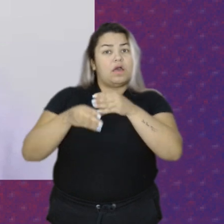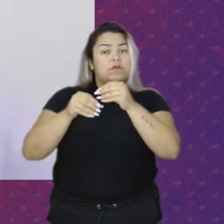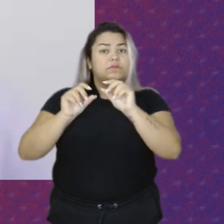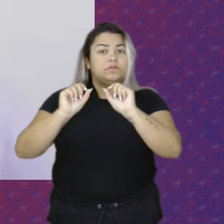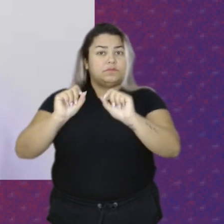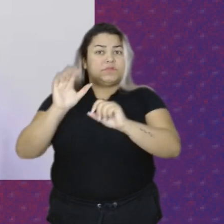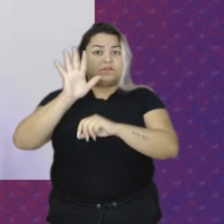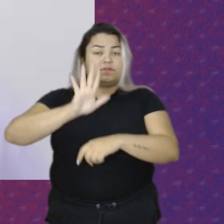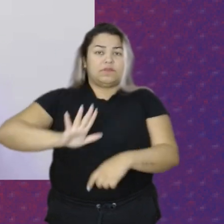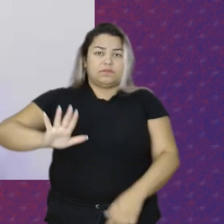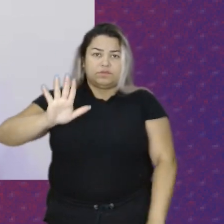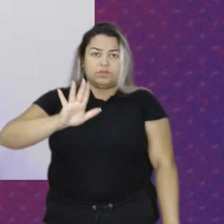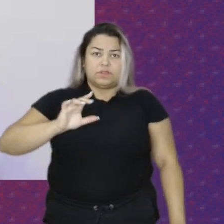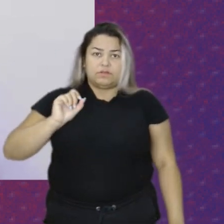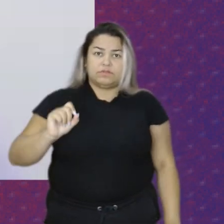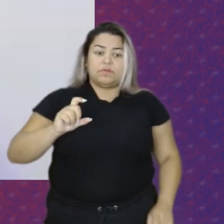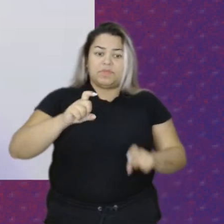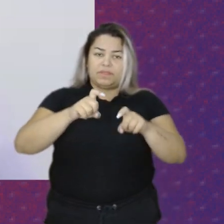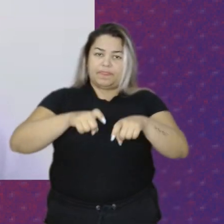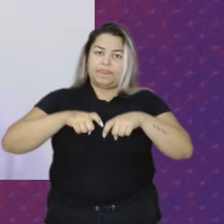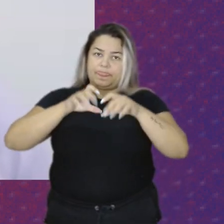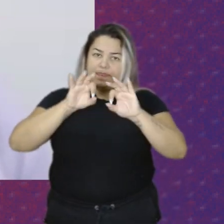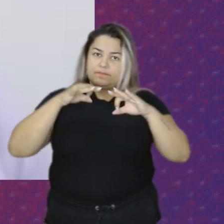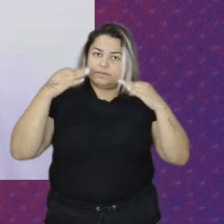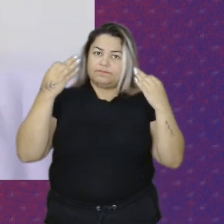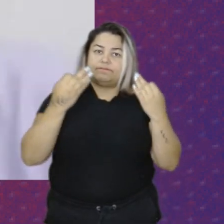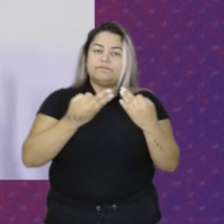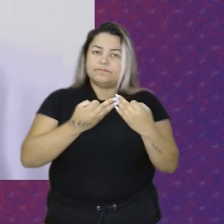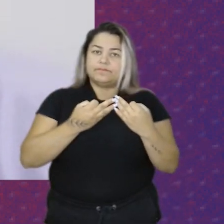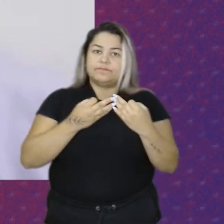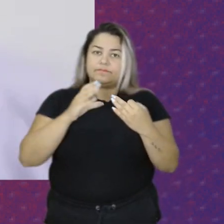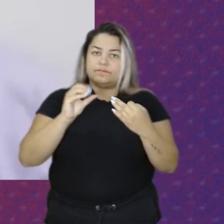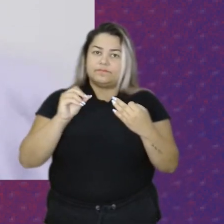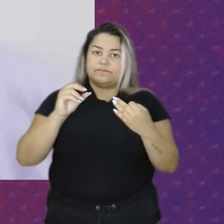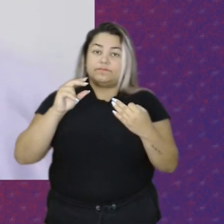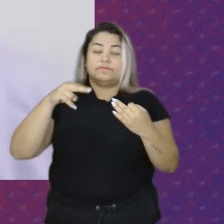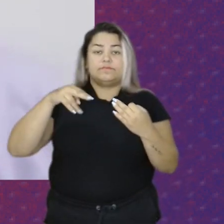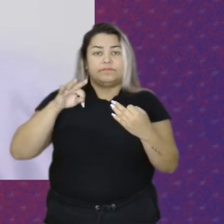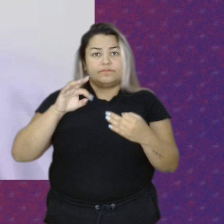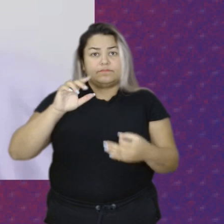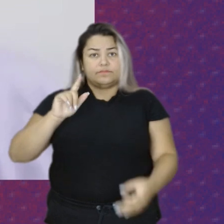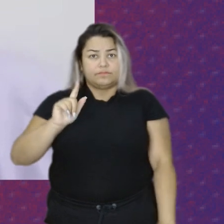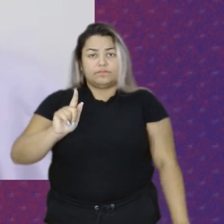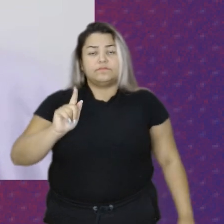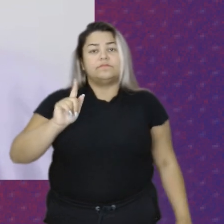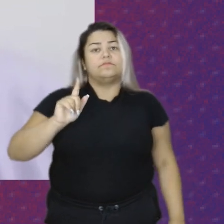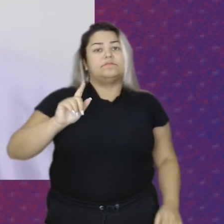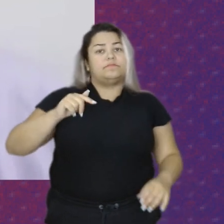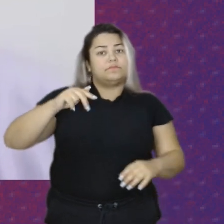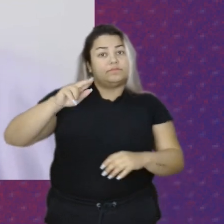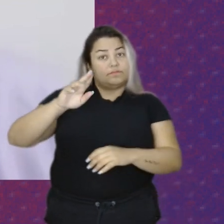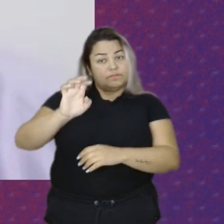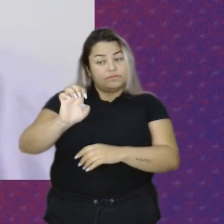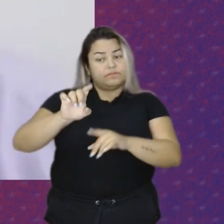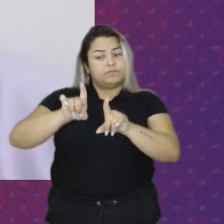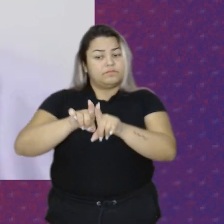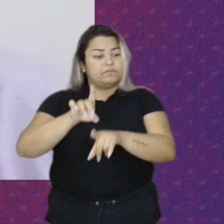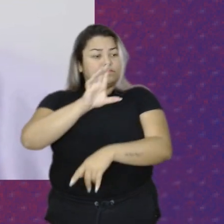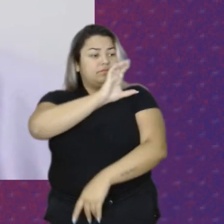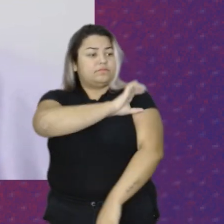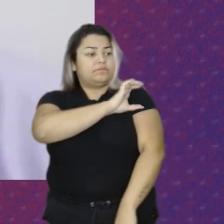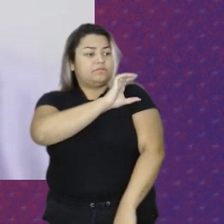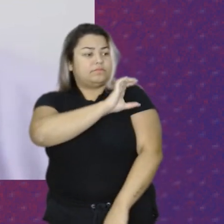Confederação Nacional da Agricultura Familiar, que é a CONTAG, que é a expressão dessa coordenação